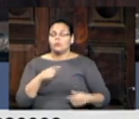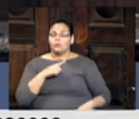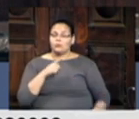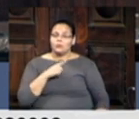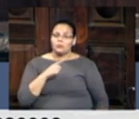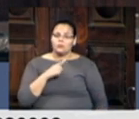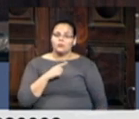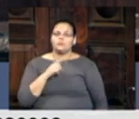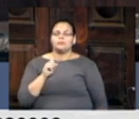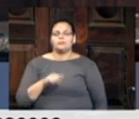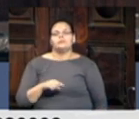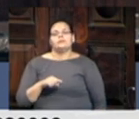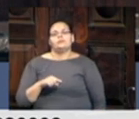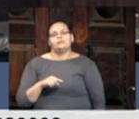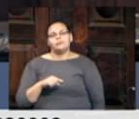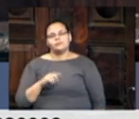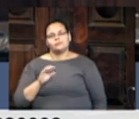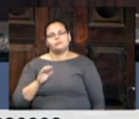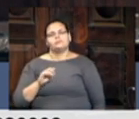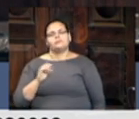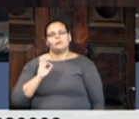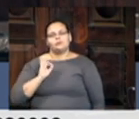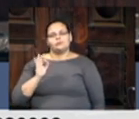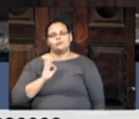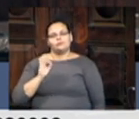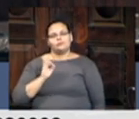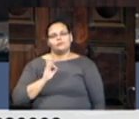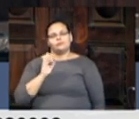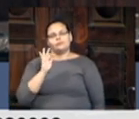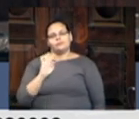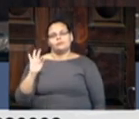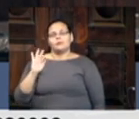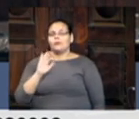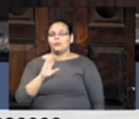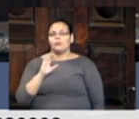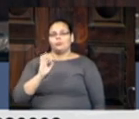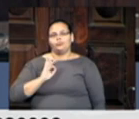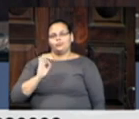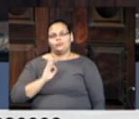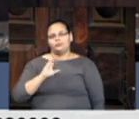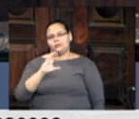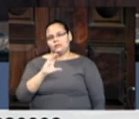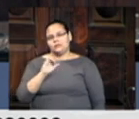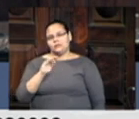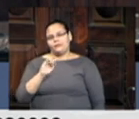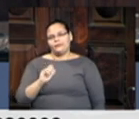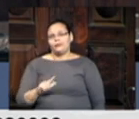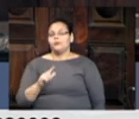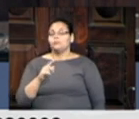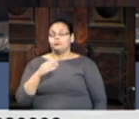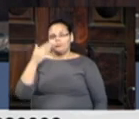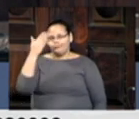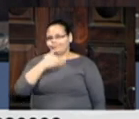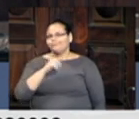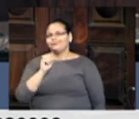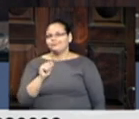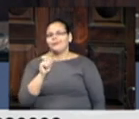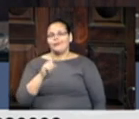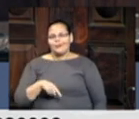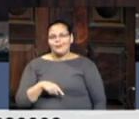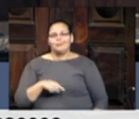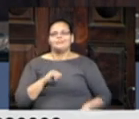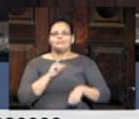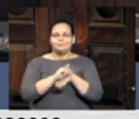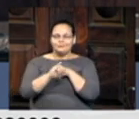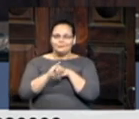polícia judiciária eficiente e a Polícia Civil provou que havia fraude nas